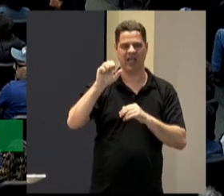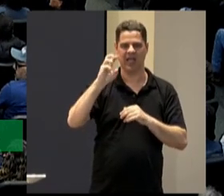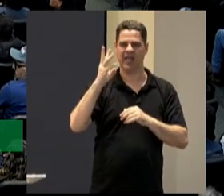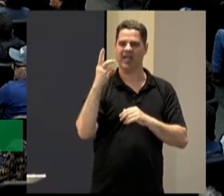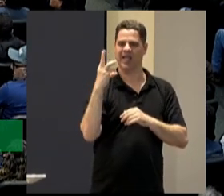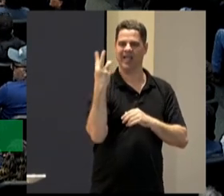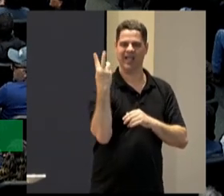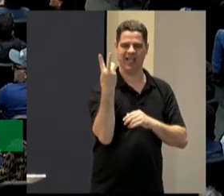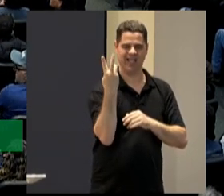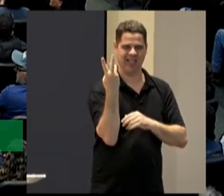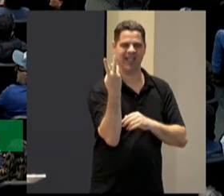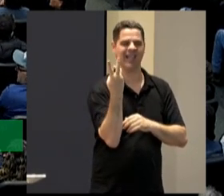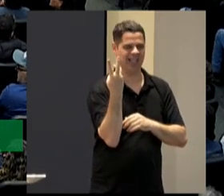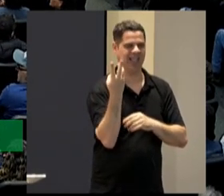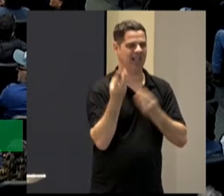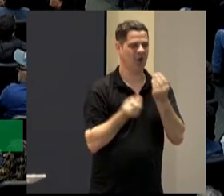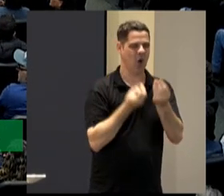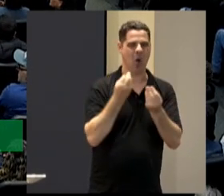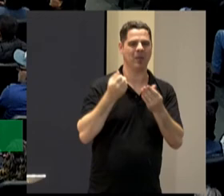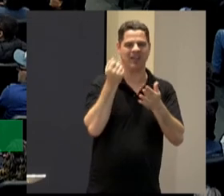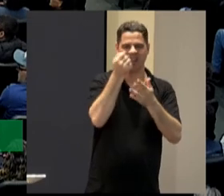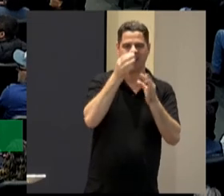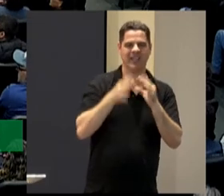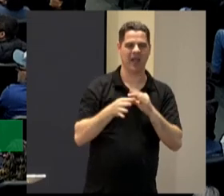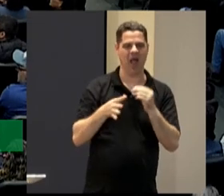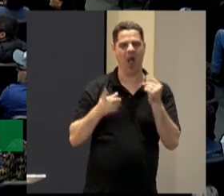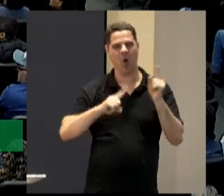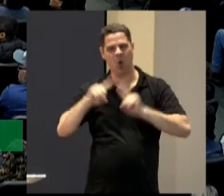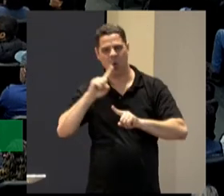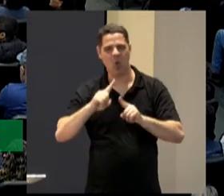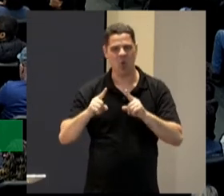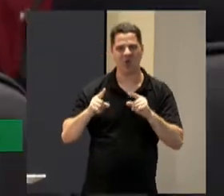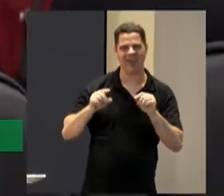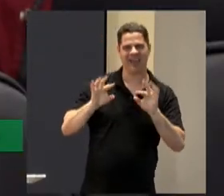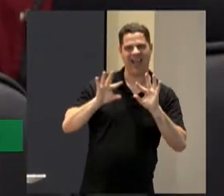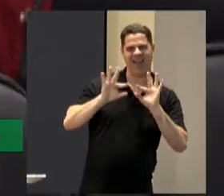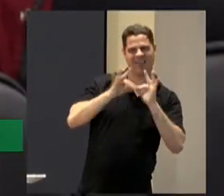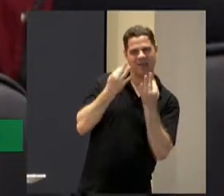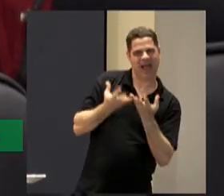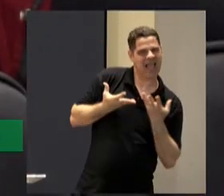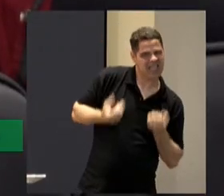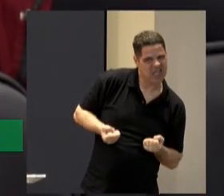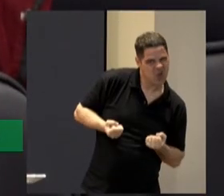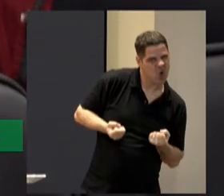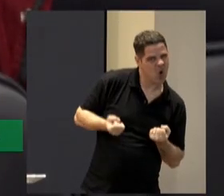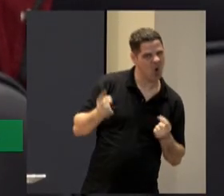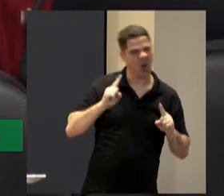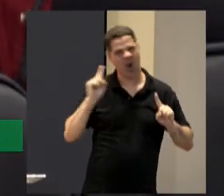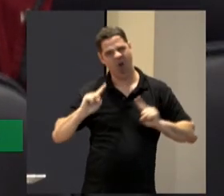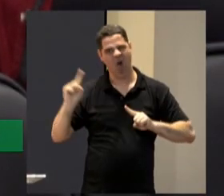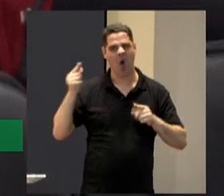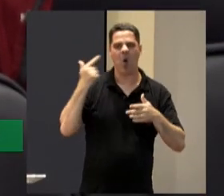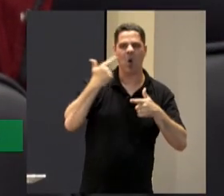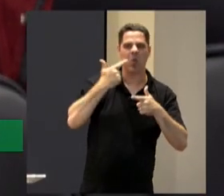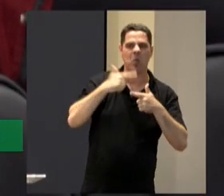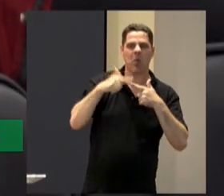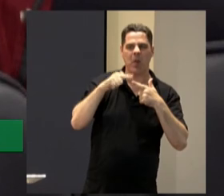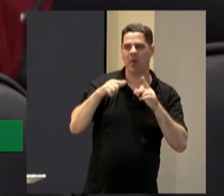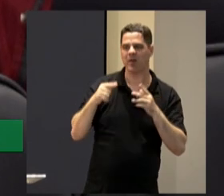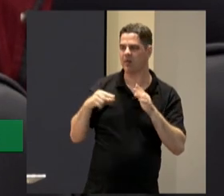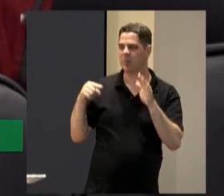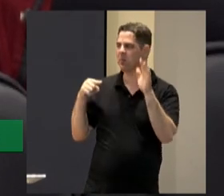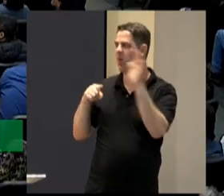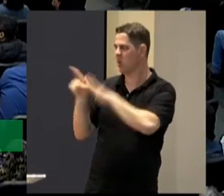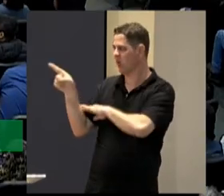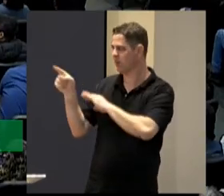resistência. Então, eu queria saber se houve alguma dificuldade, houve algum empecilho em relação a isso.